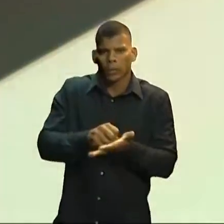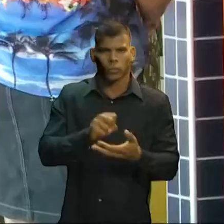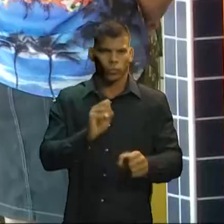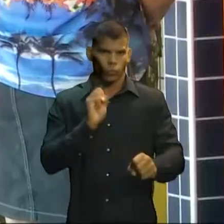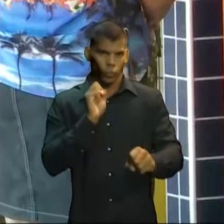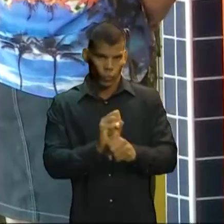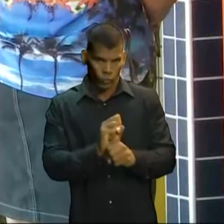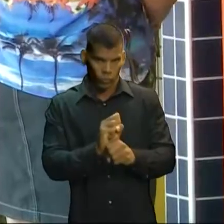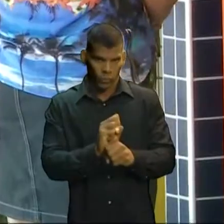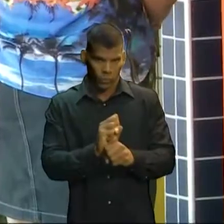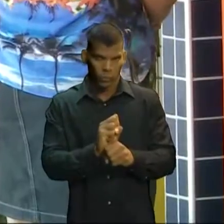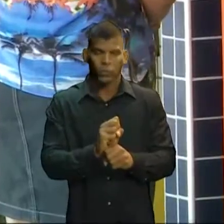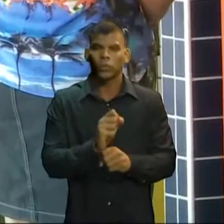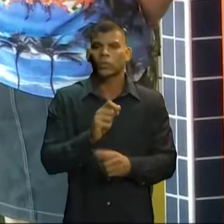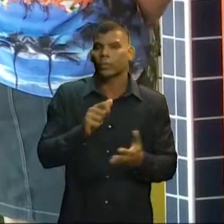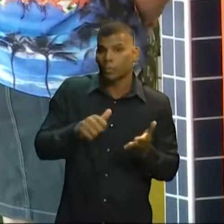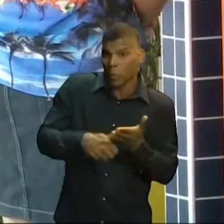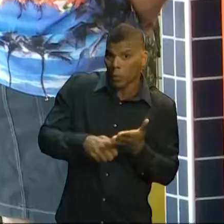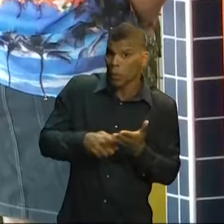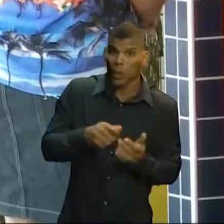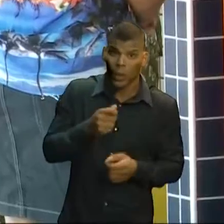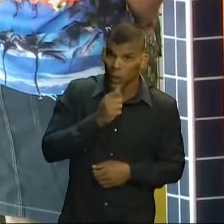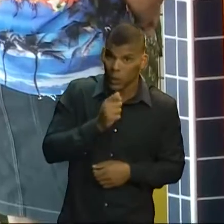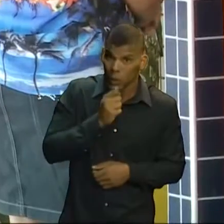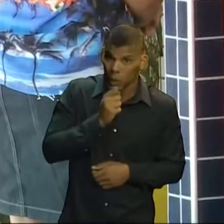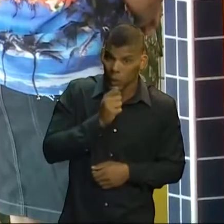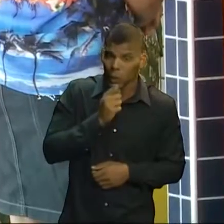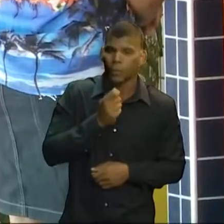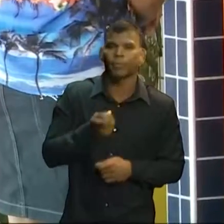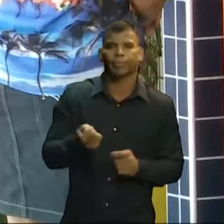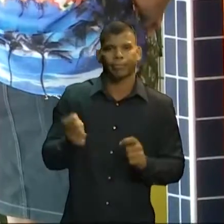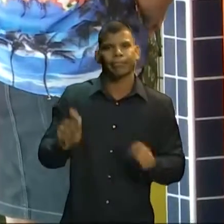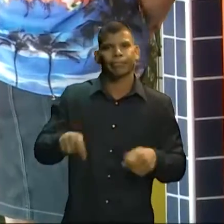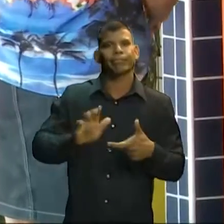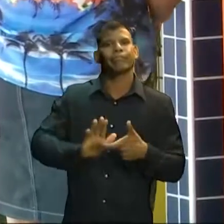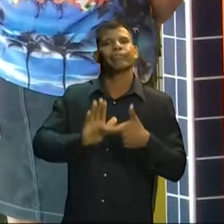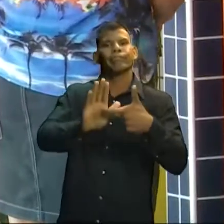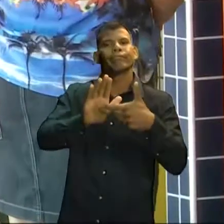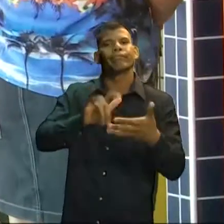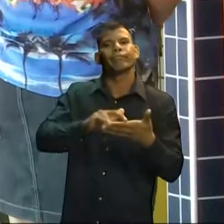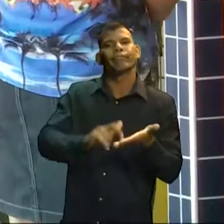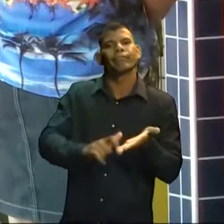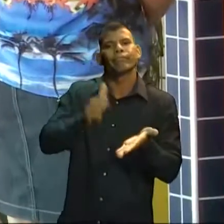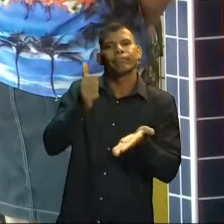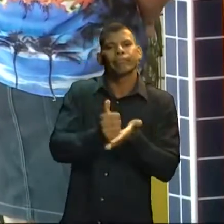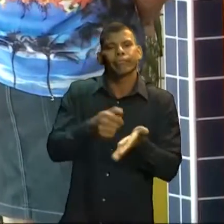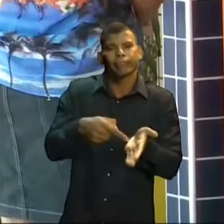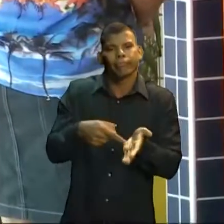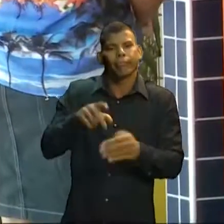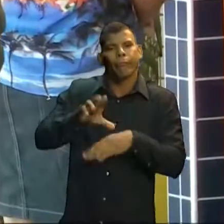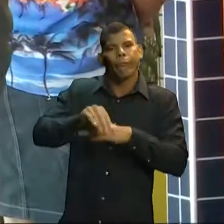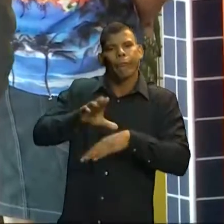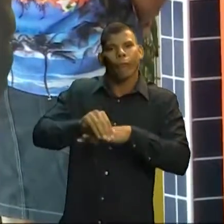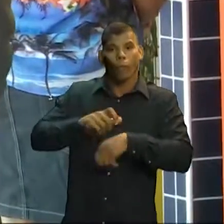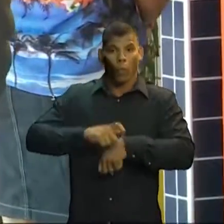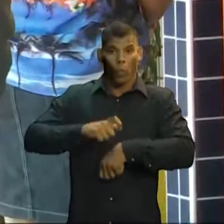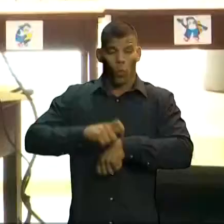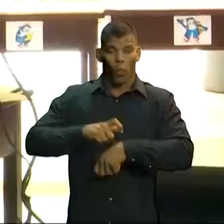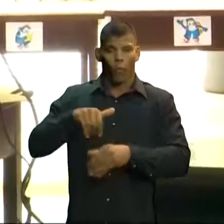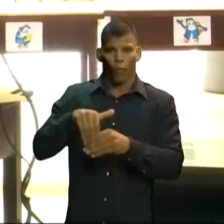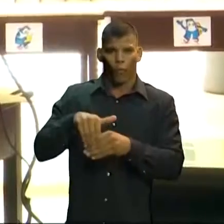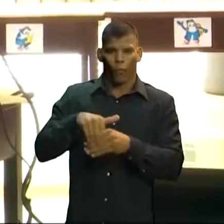suspensa, quem não tiver feito o processo poderá apresentar um documento de identidade oficial com foto na hora de